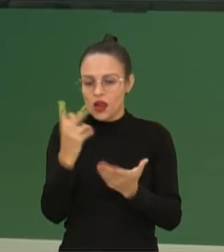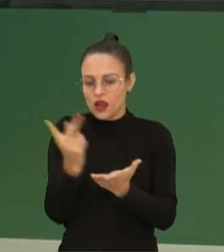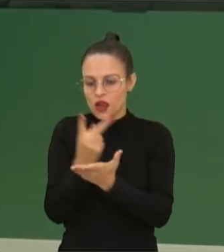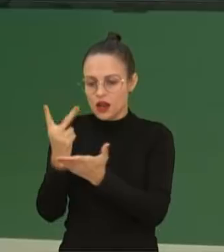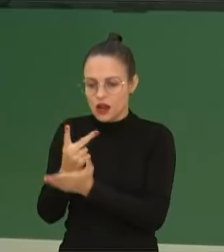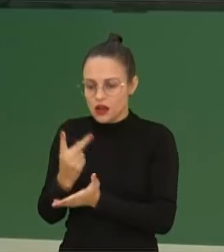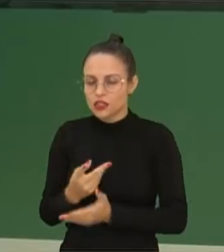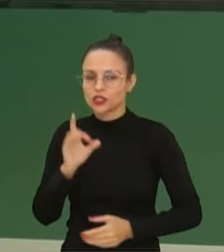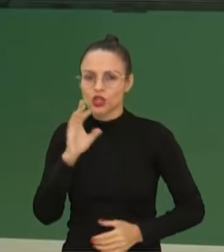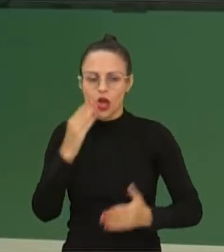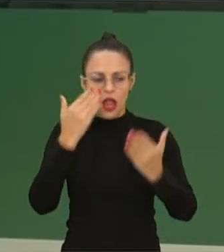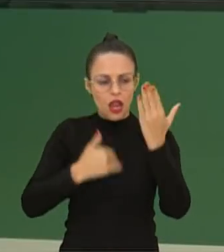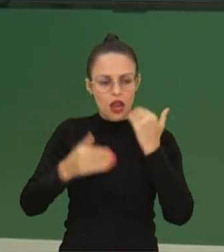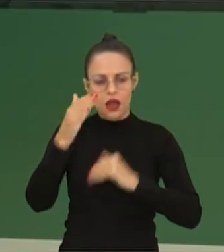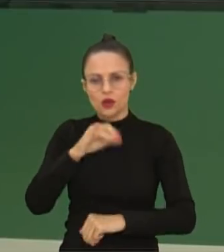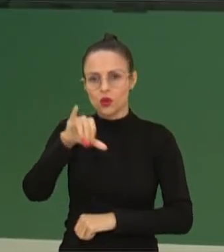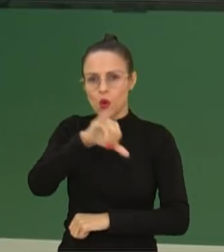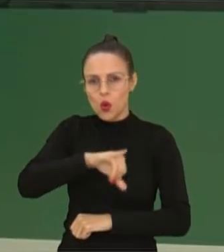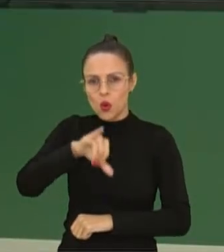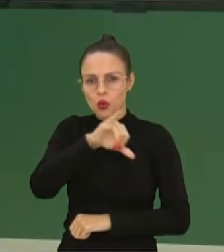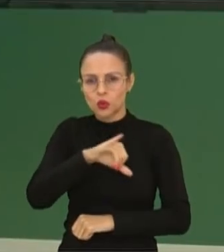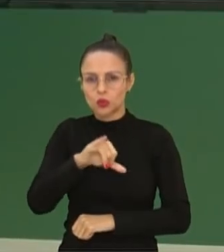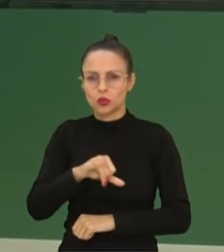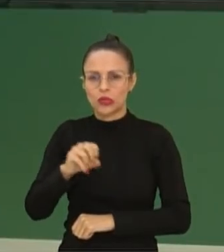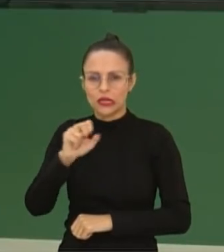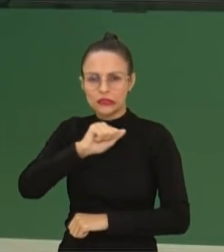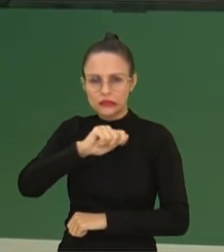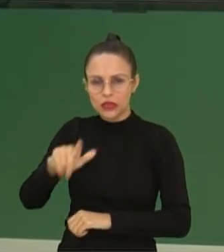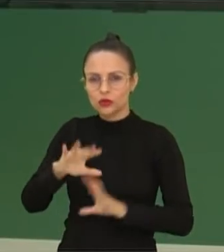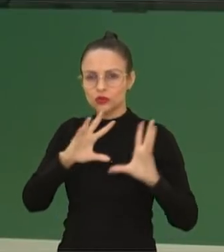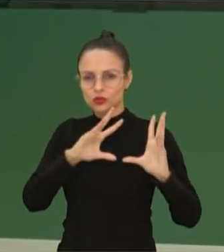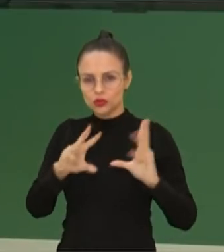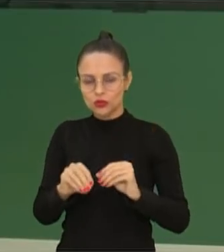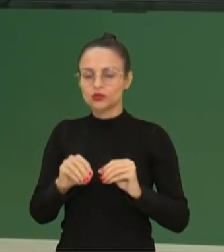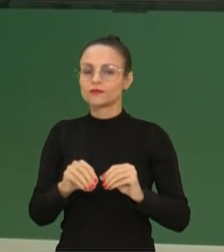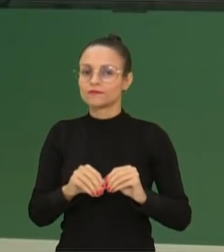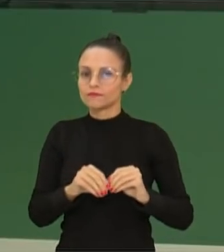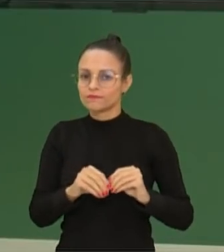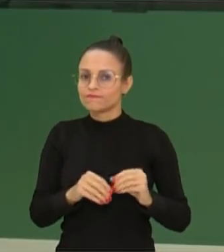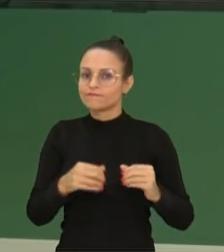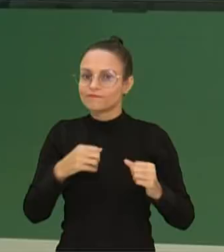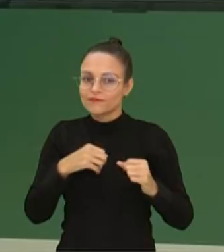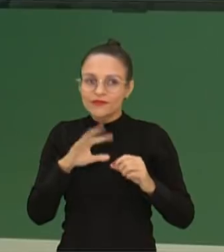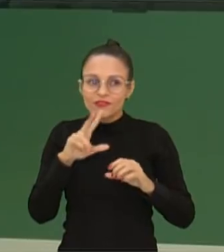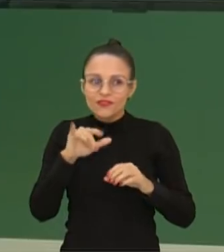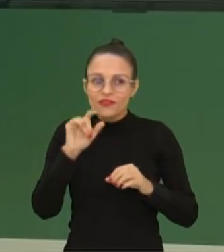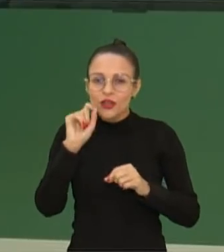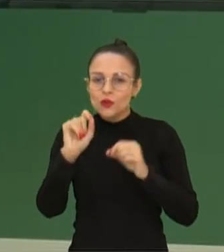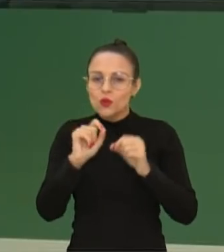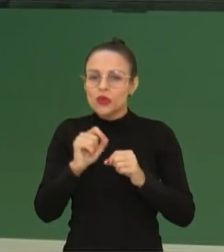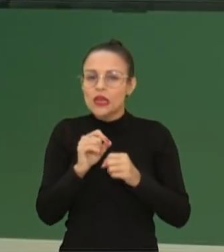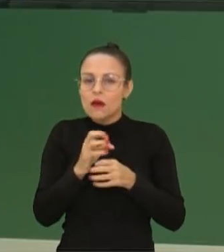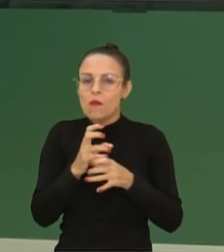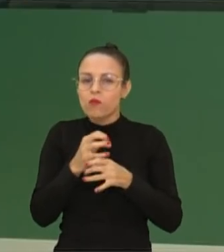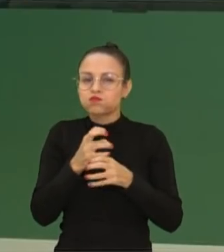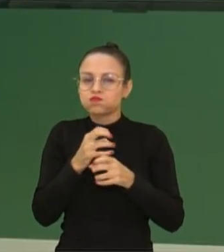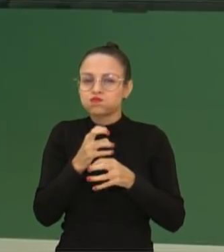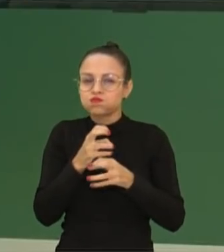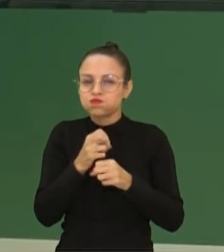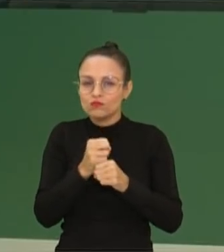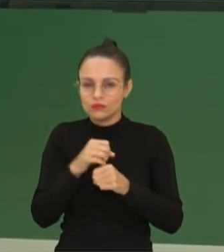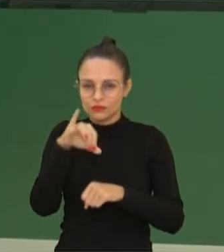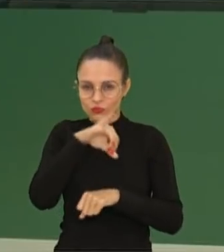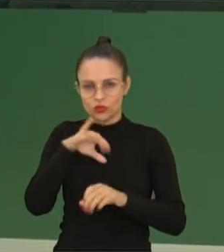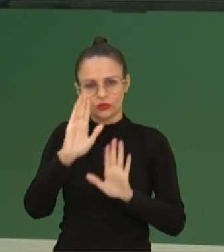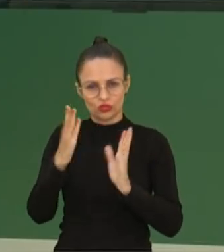né? Só consumir gordura em excesso, sódio, que tudo isso vai se acumulando, vai formando aqueles blocos de gordura que a gente já